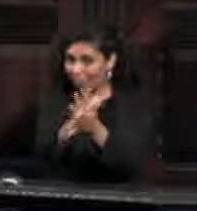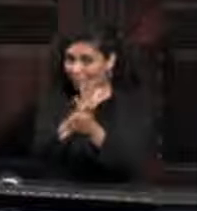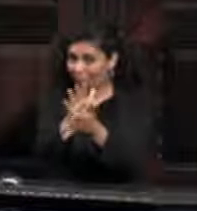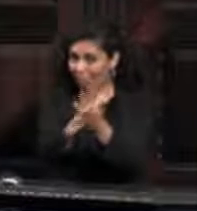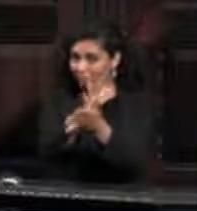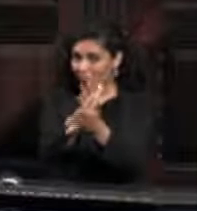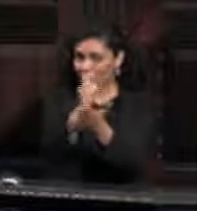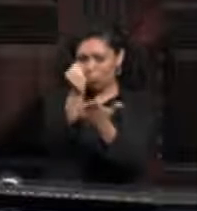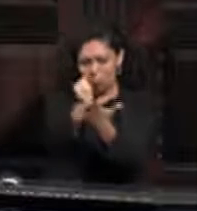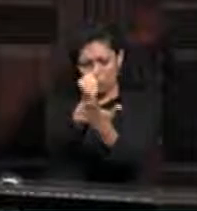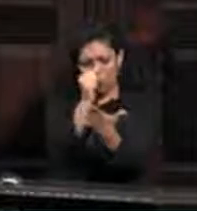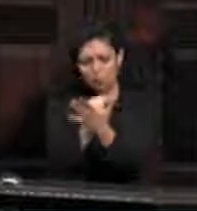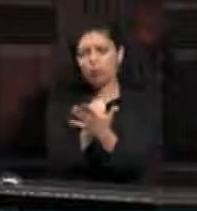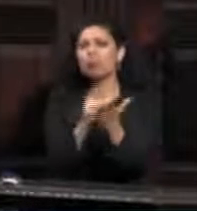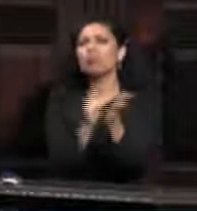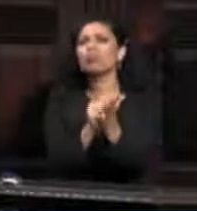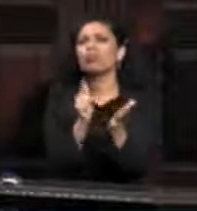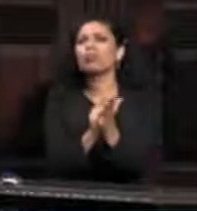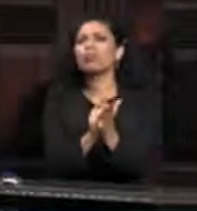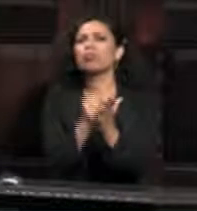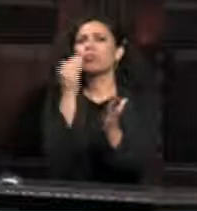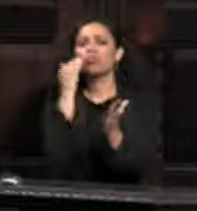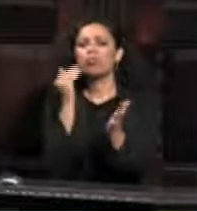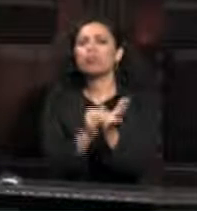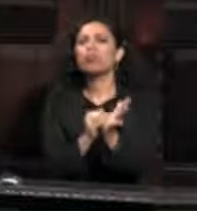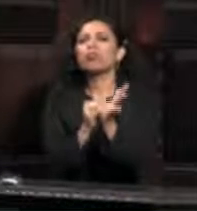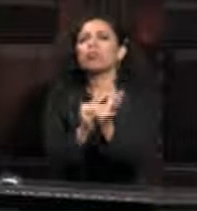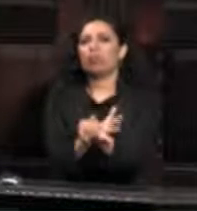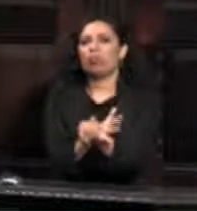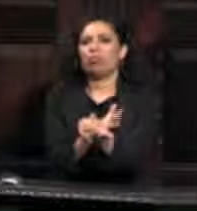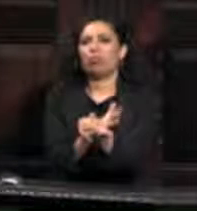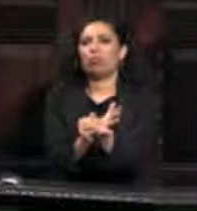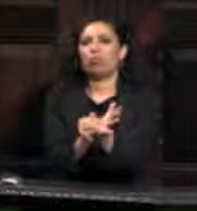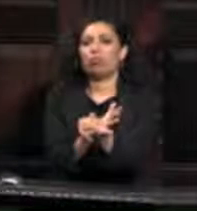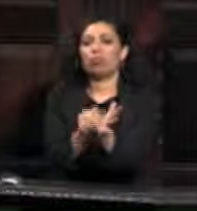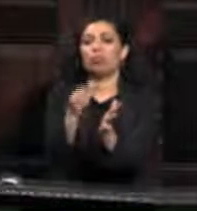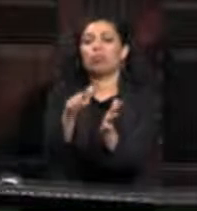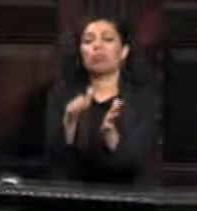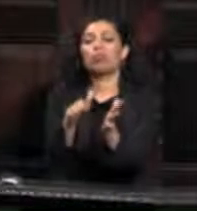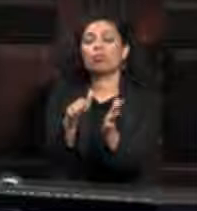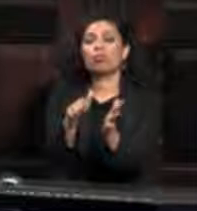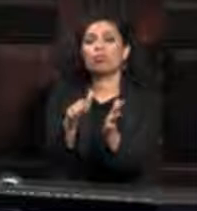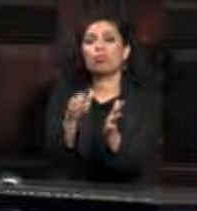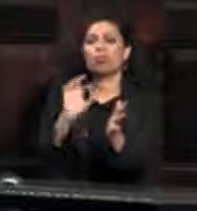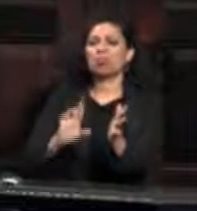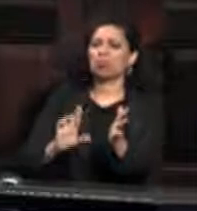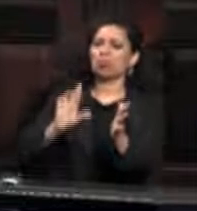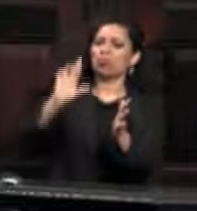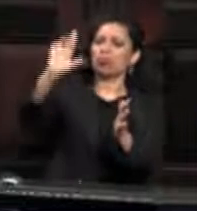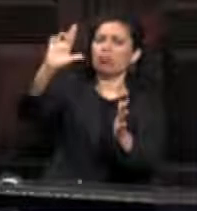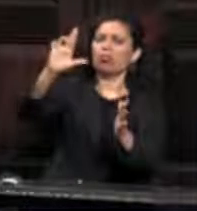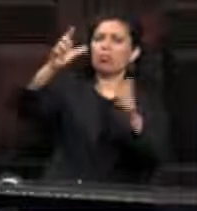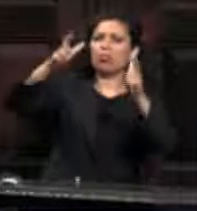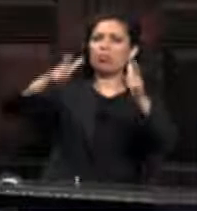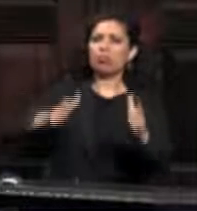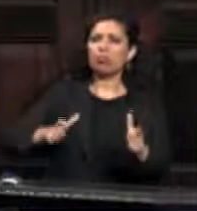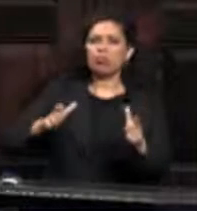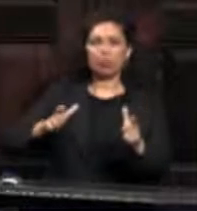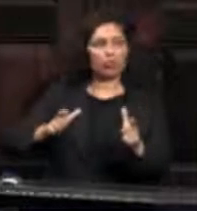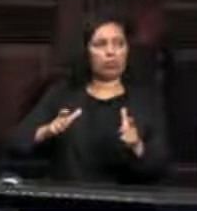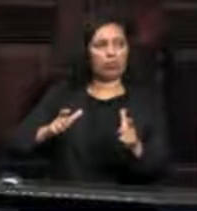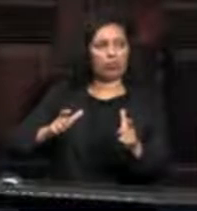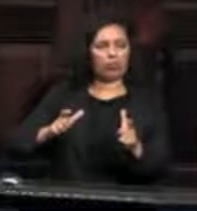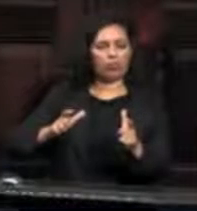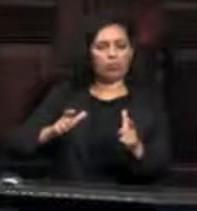qualquer documento que comprovasse a sua propriedade sobre a área em questão, mercado